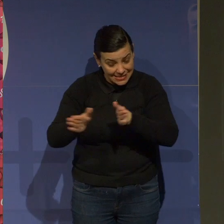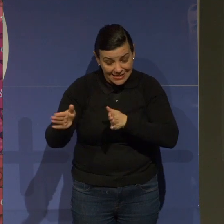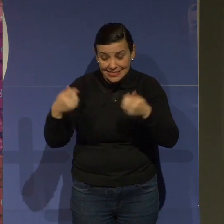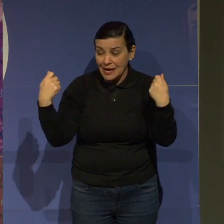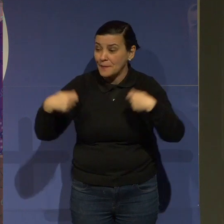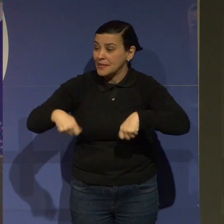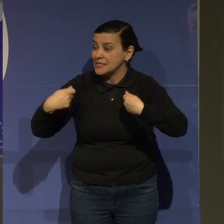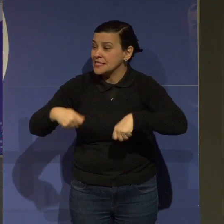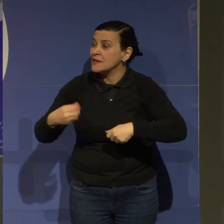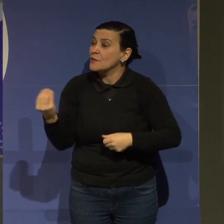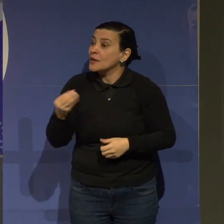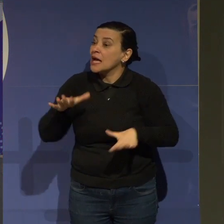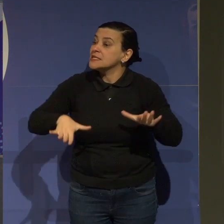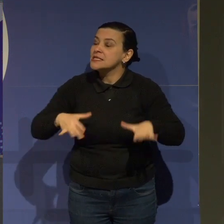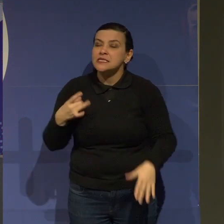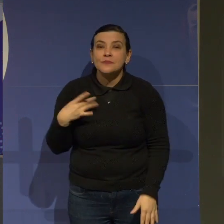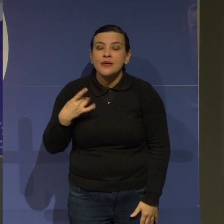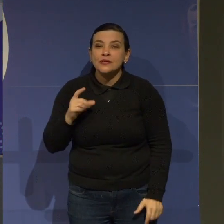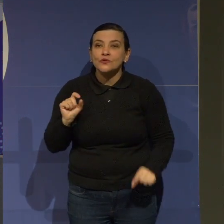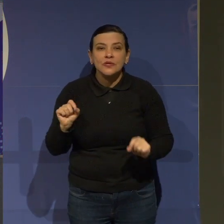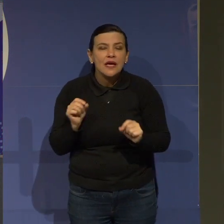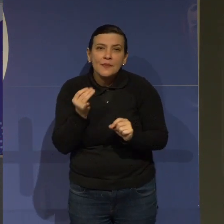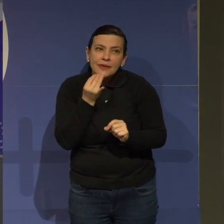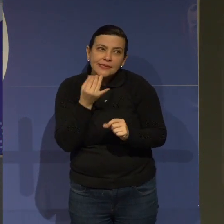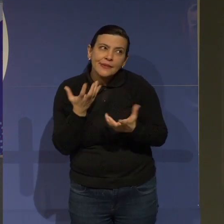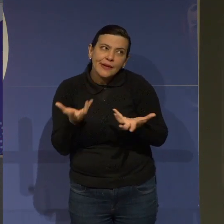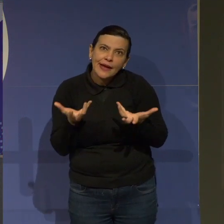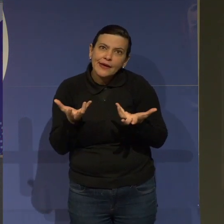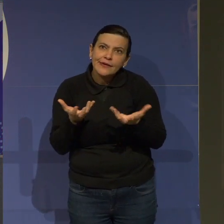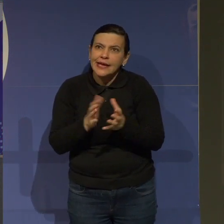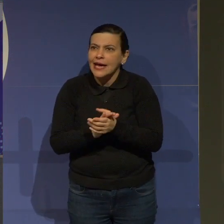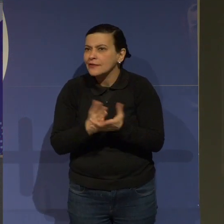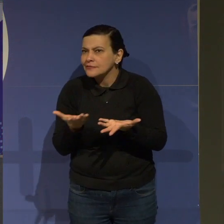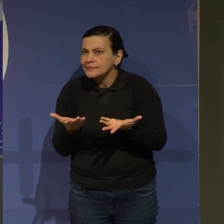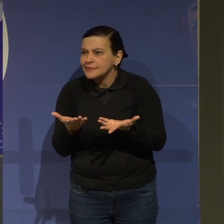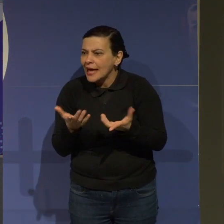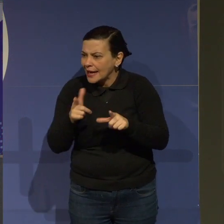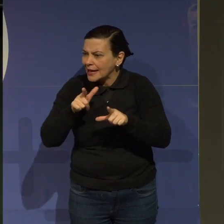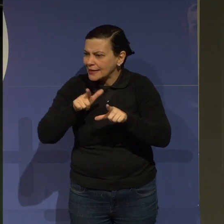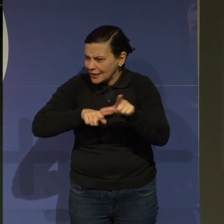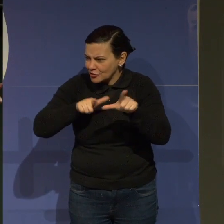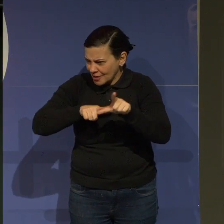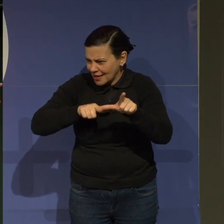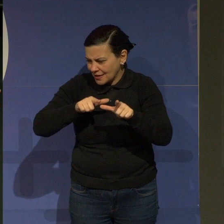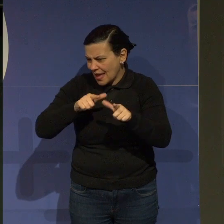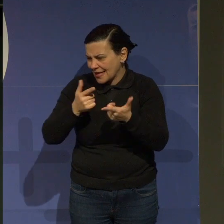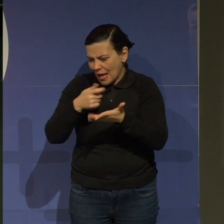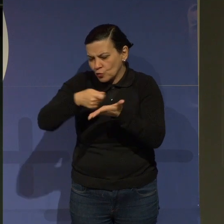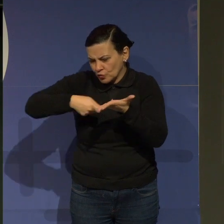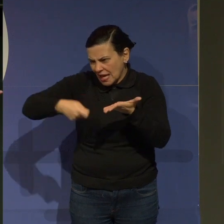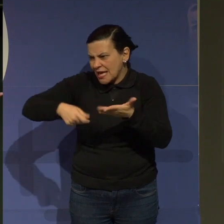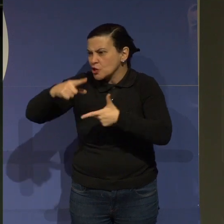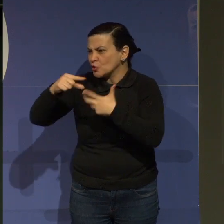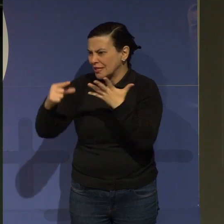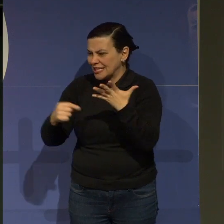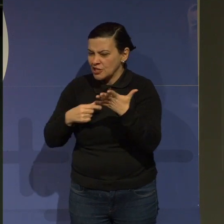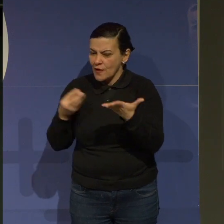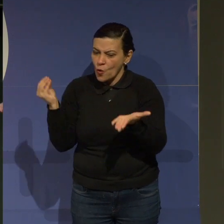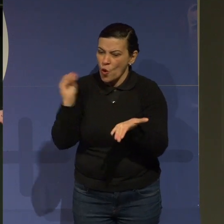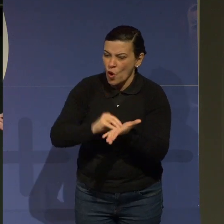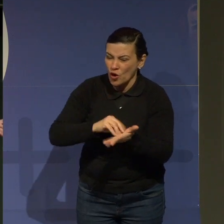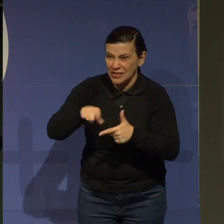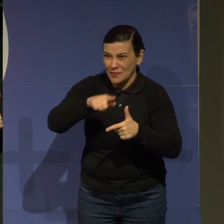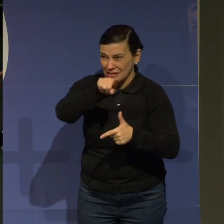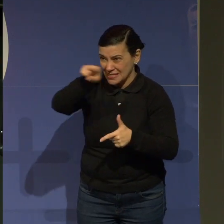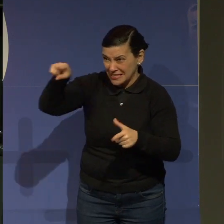Porque tem muita gente que tem medo, inclusive, quer colocar o texto alternativo, mas tem medo de ser julgado pelos outros. Então, a gente